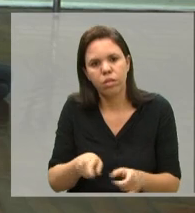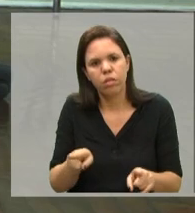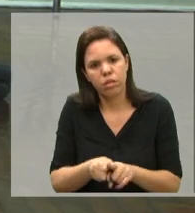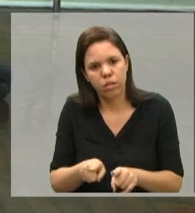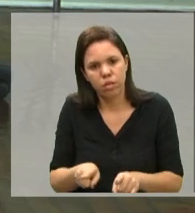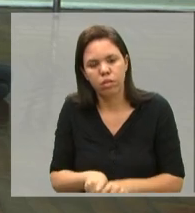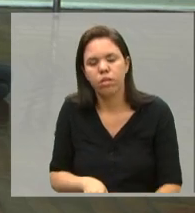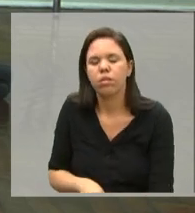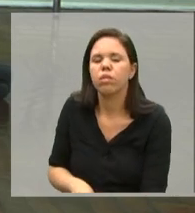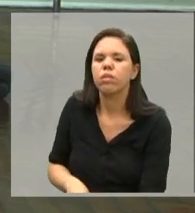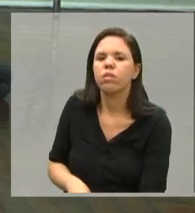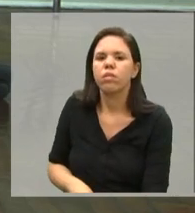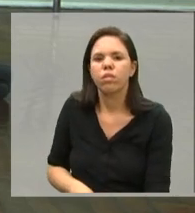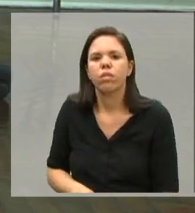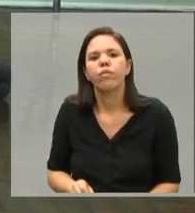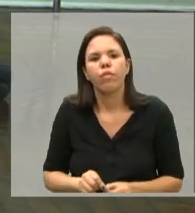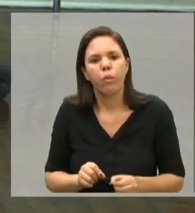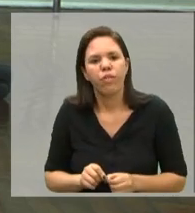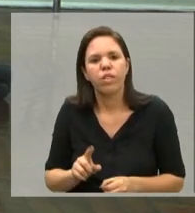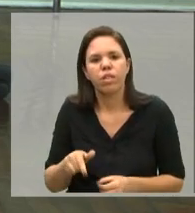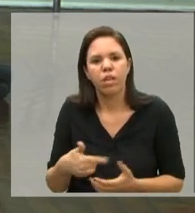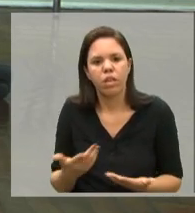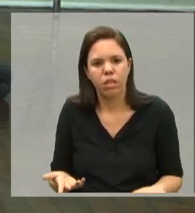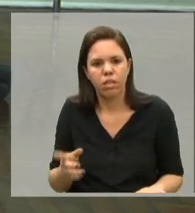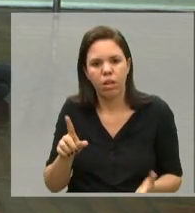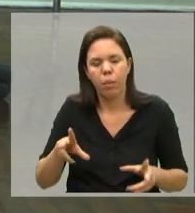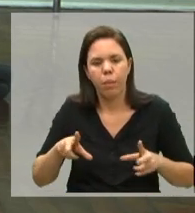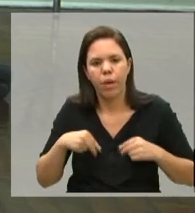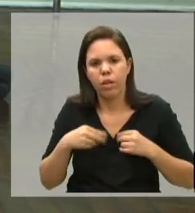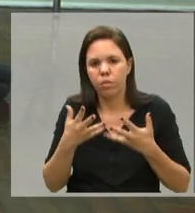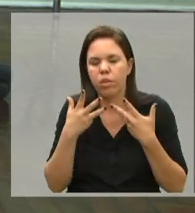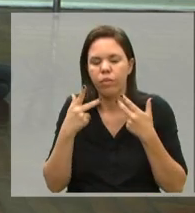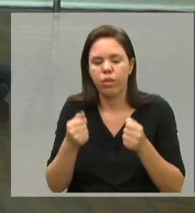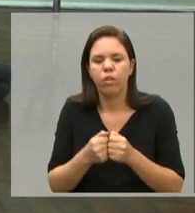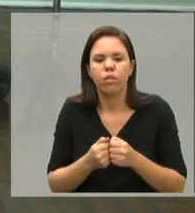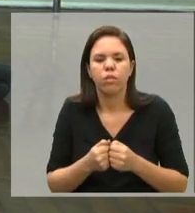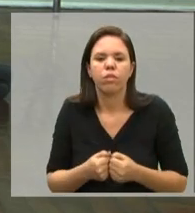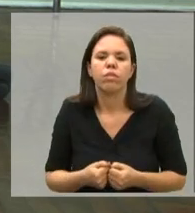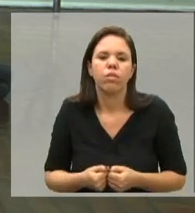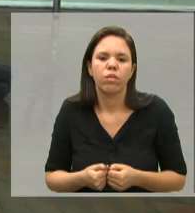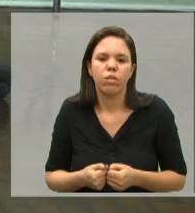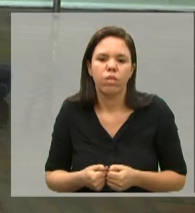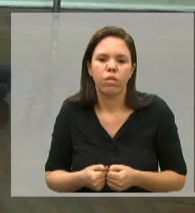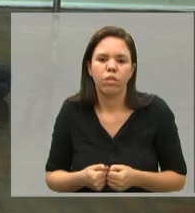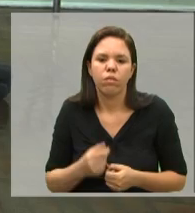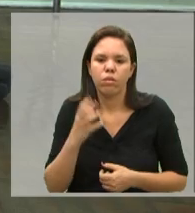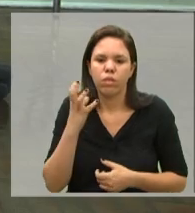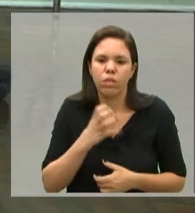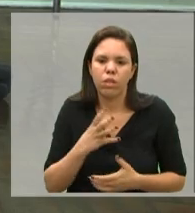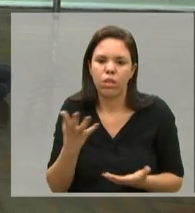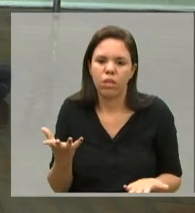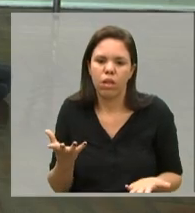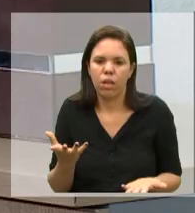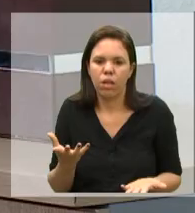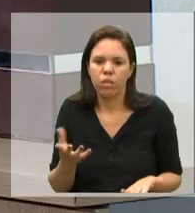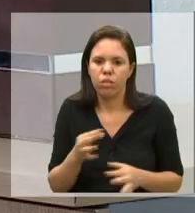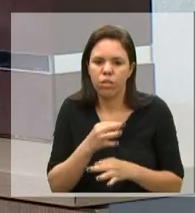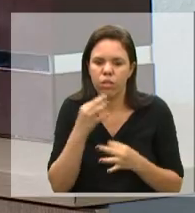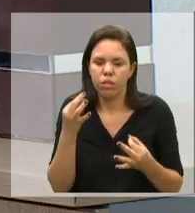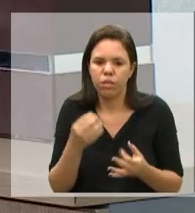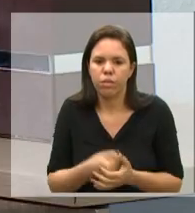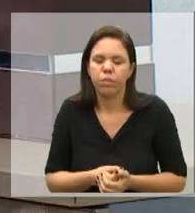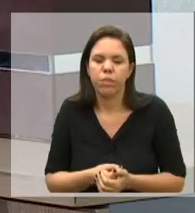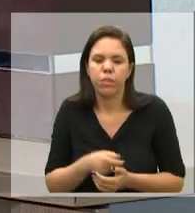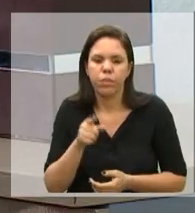acesso ao ensino superior. Então vamos fazer isso, que é um mérito maravilhoso da EAD, mas vamos fazer isso com muita seriedade e bem feito.